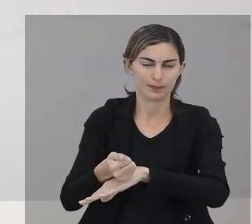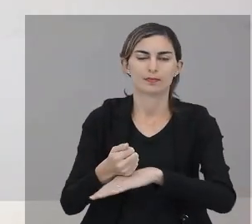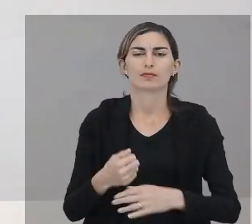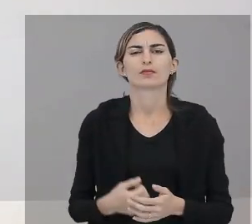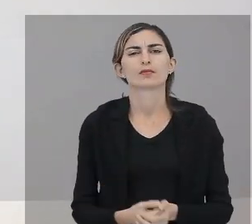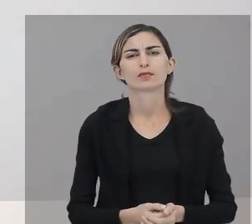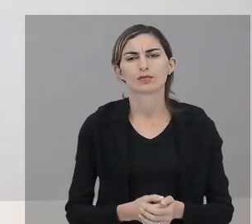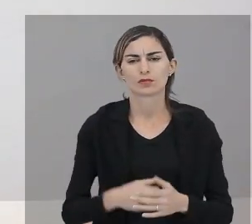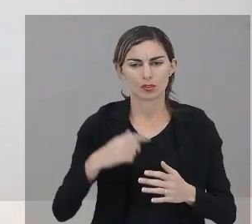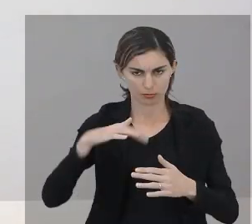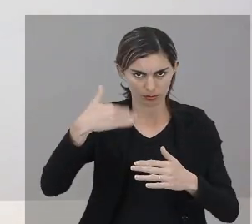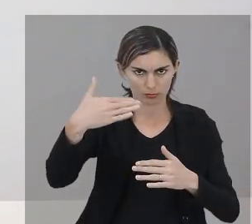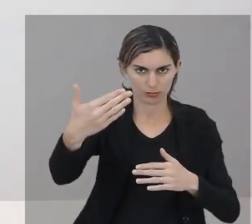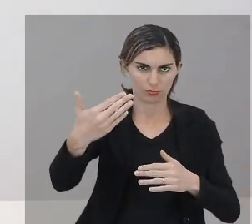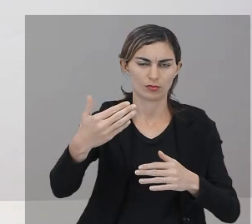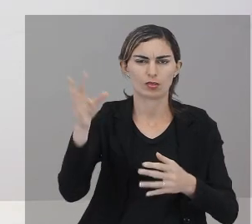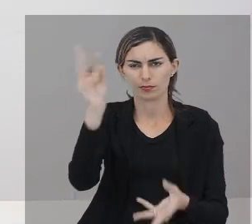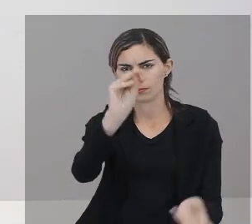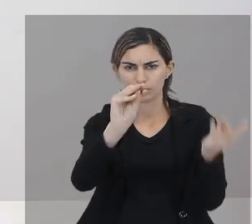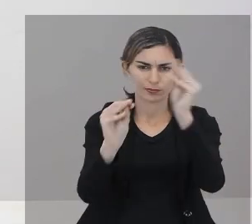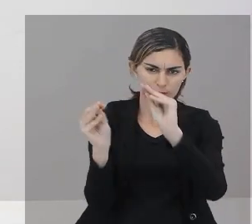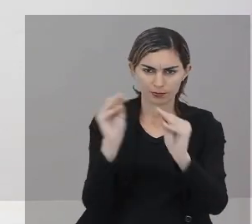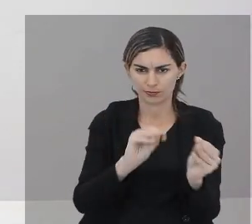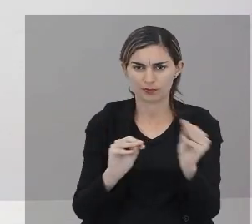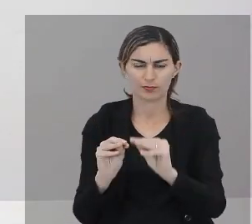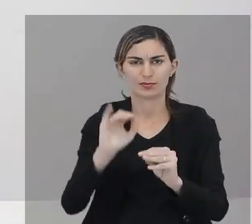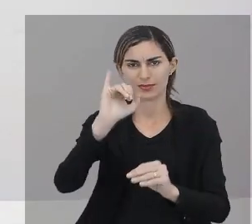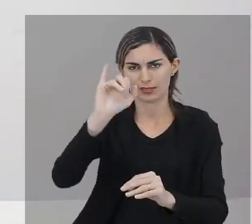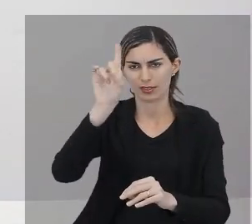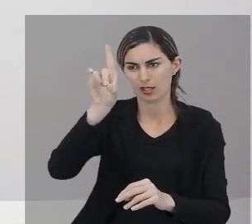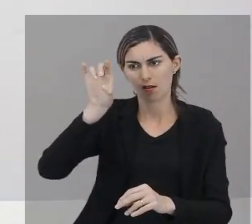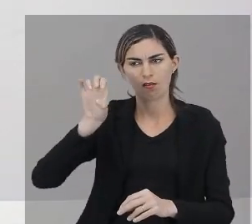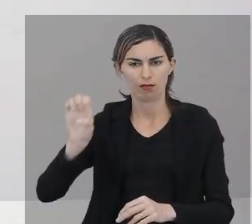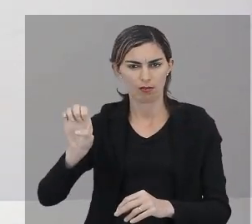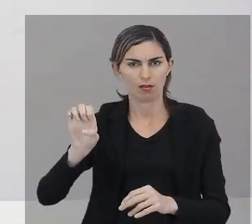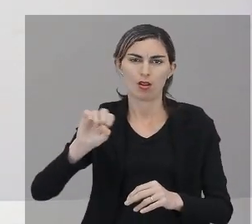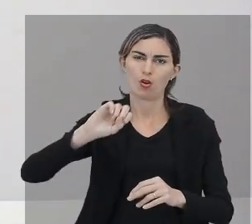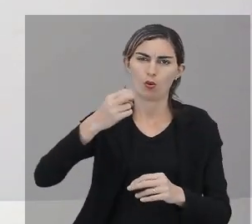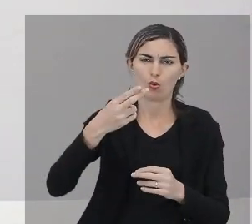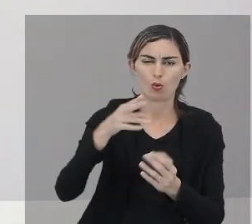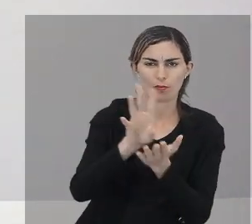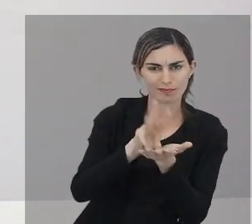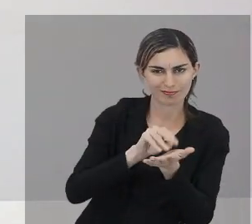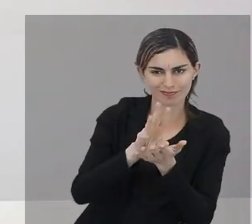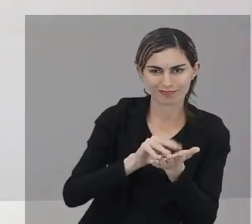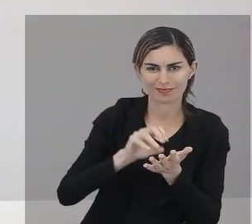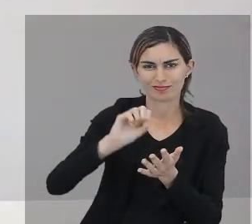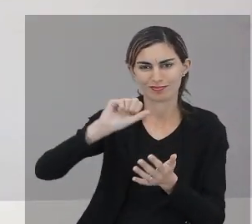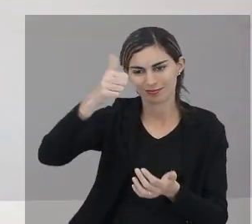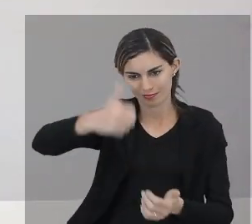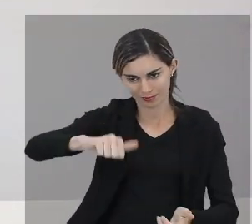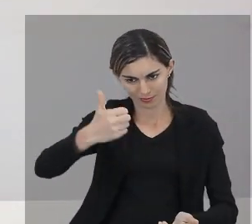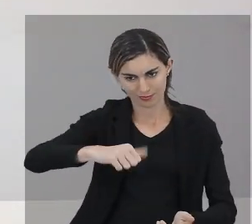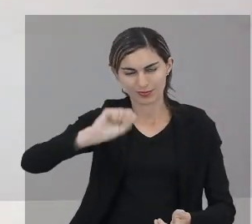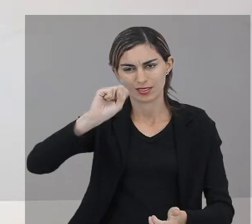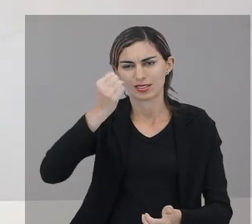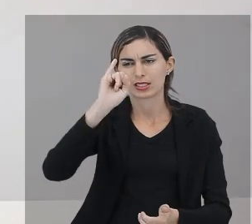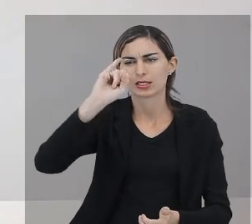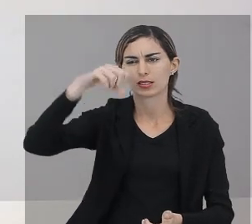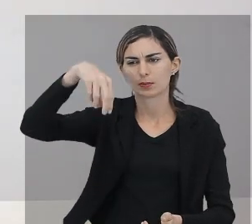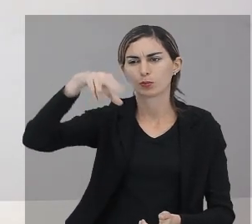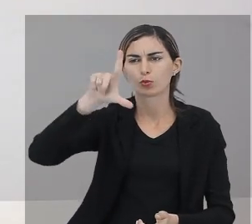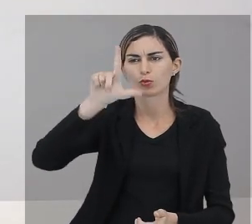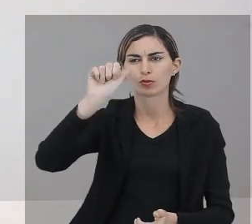poder instalação tanto do ambiente de desenvolvimento, a IDE, quanto o simulador e as